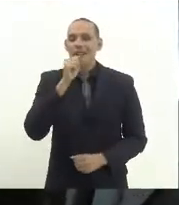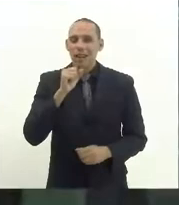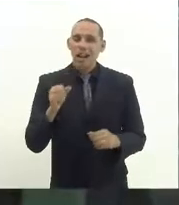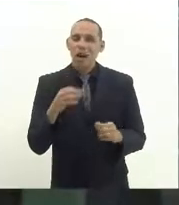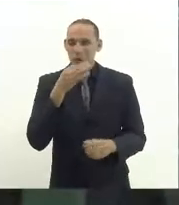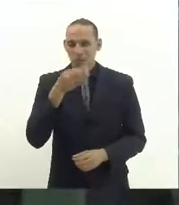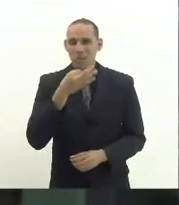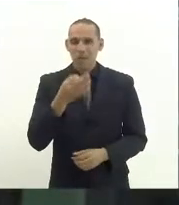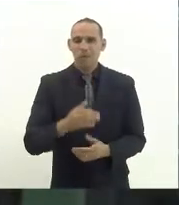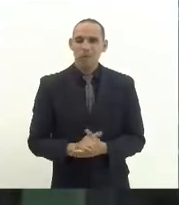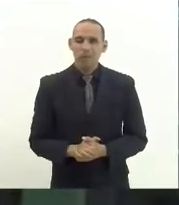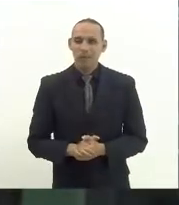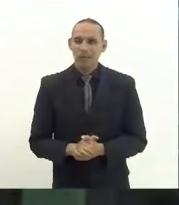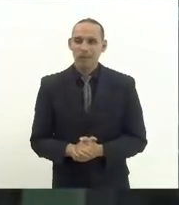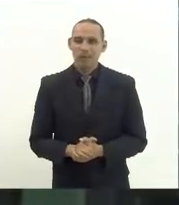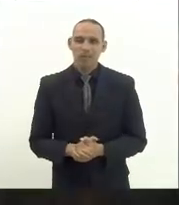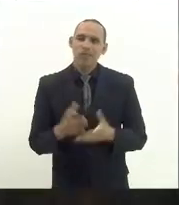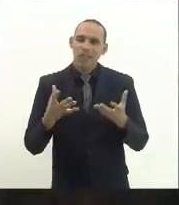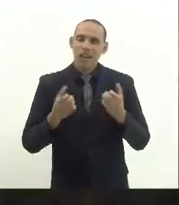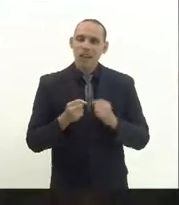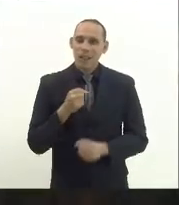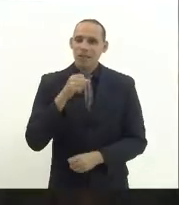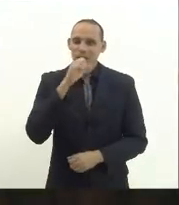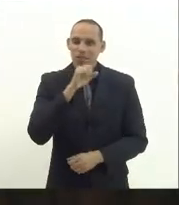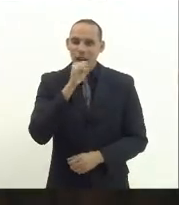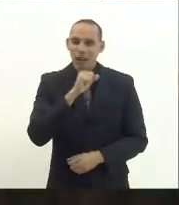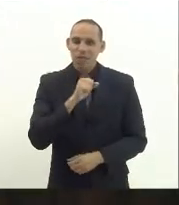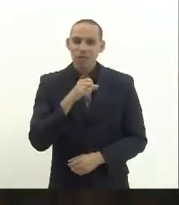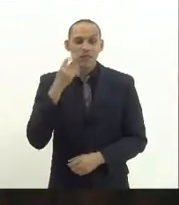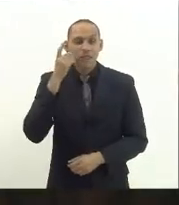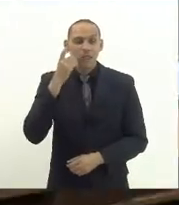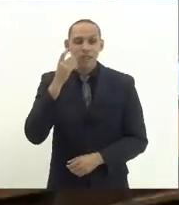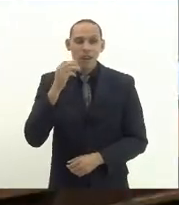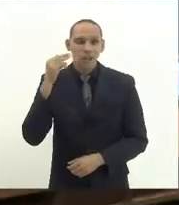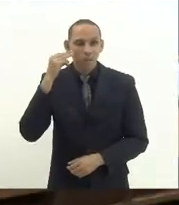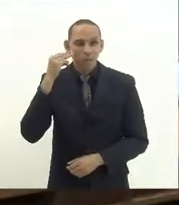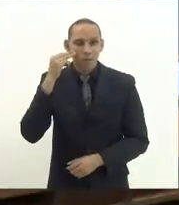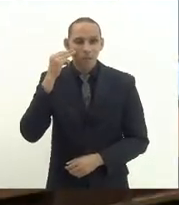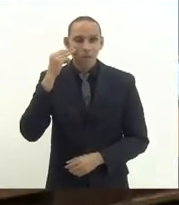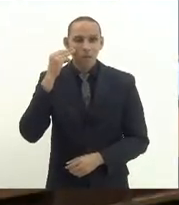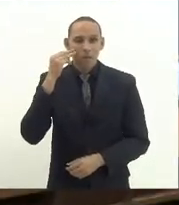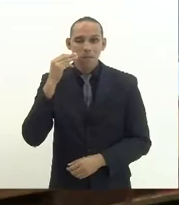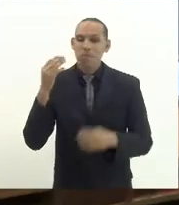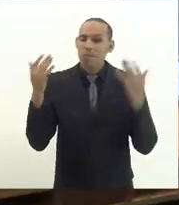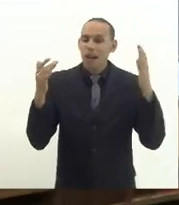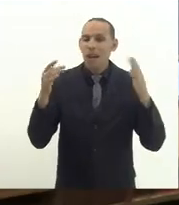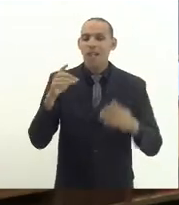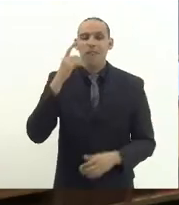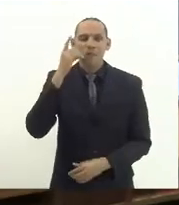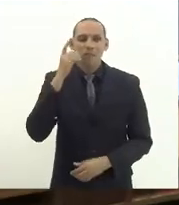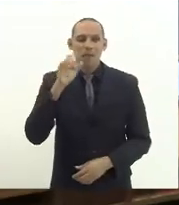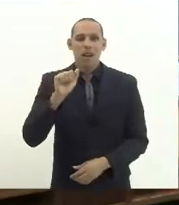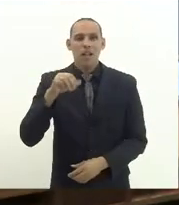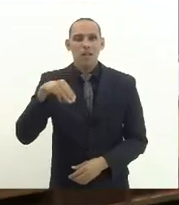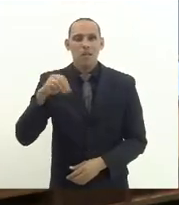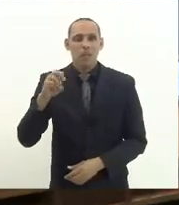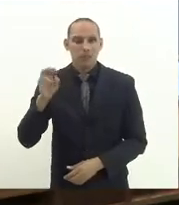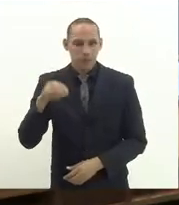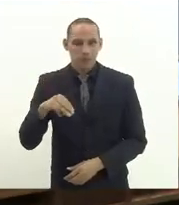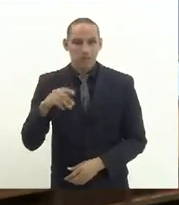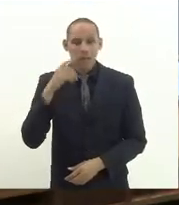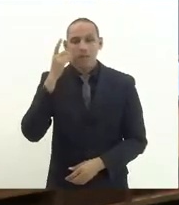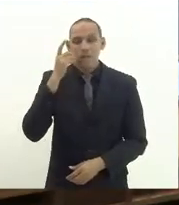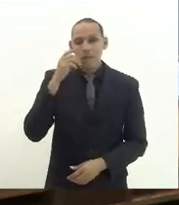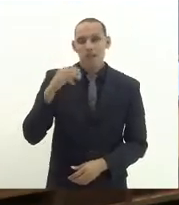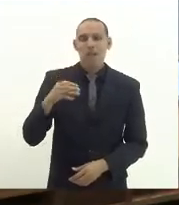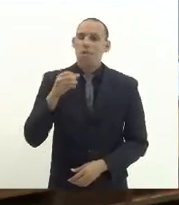parecer eu recebi o parecer sabe Deputado da Mônica Parabéns deputado o Rodrigo amore dentro